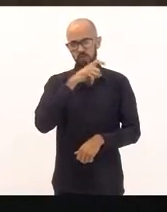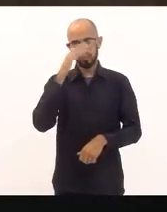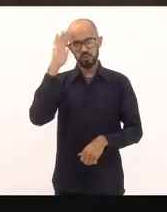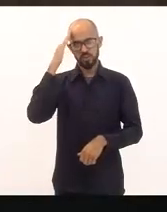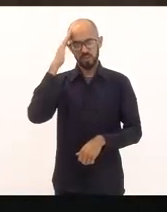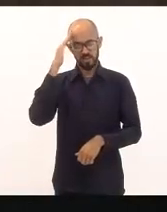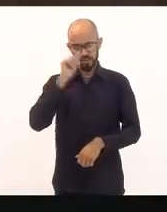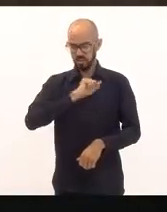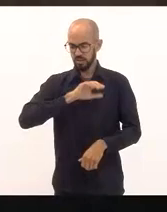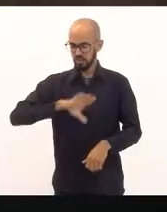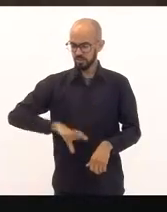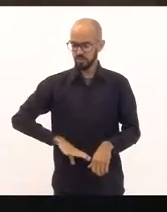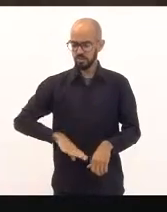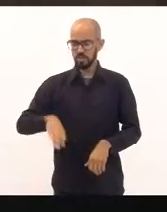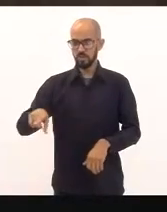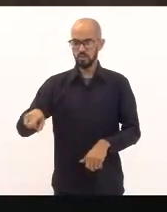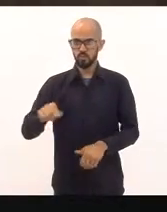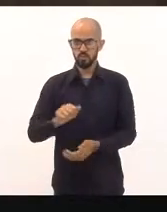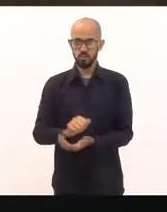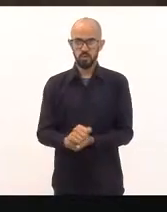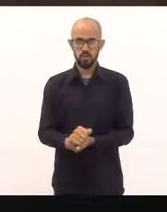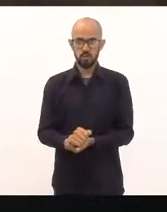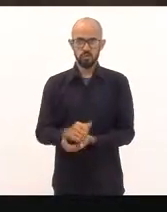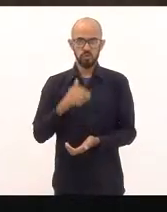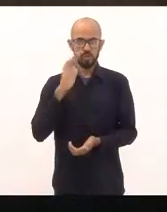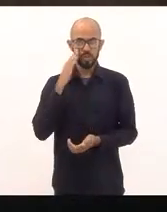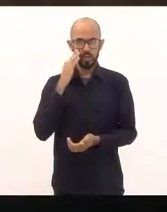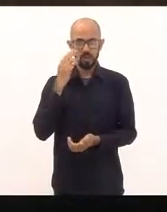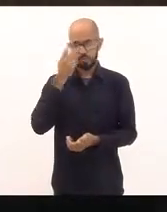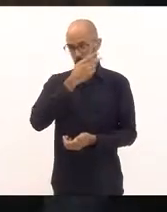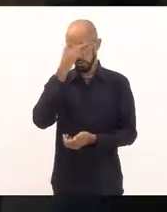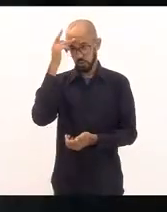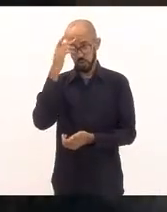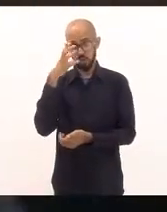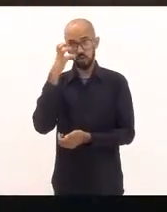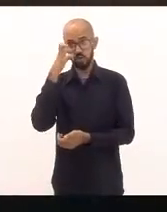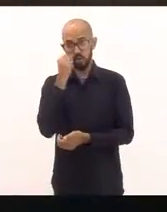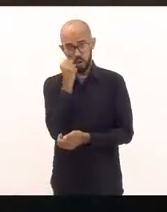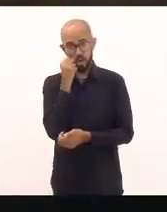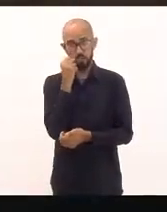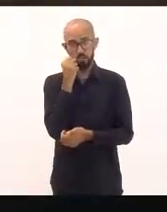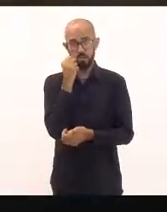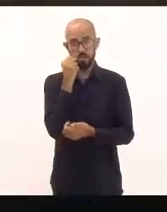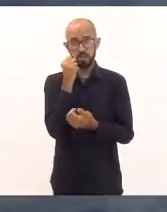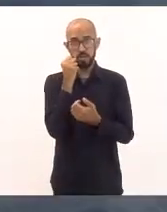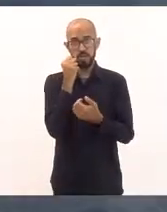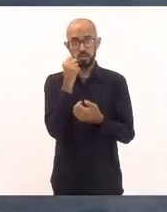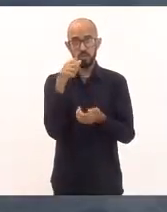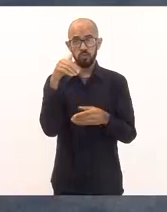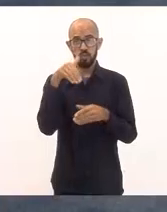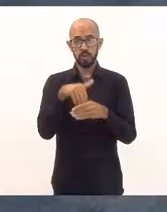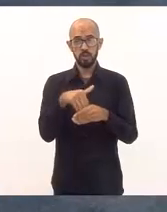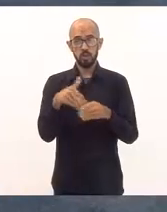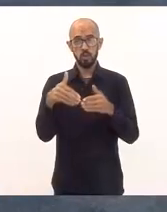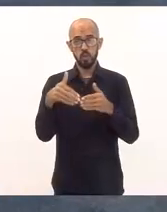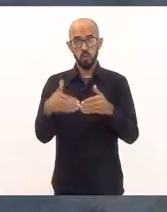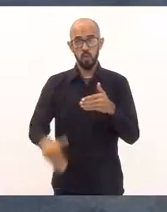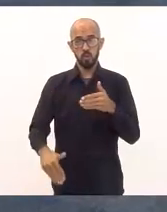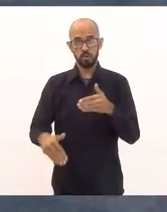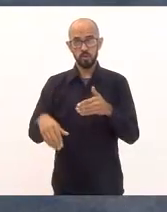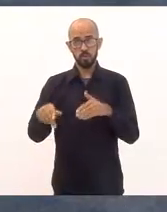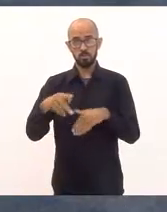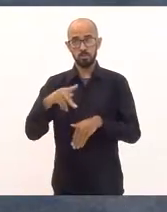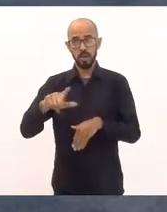muita dificuldade de entender alguém que dorme votando a favor de um projeto de lei